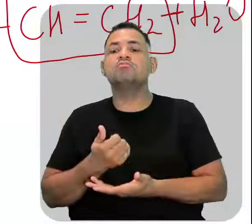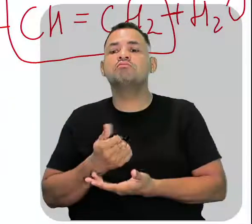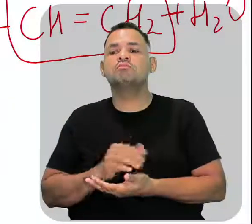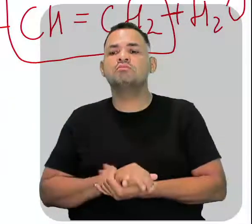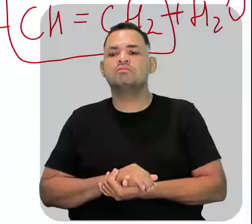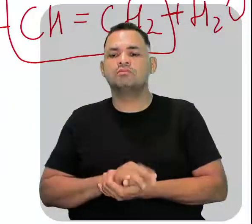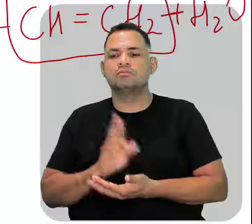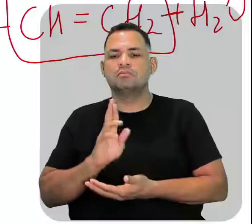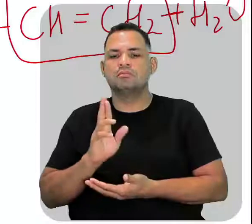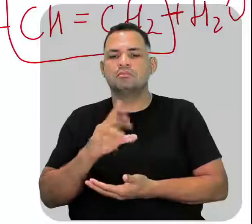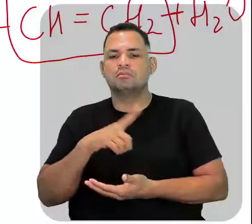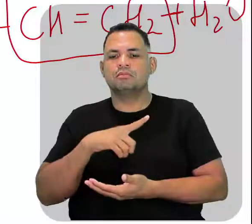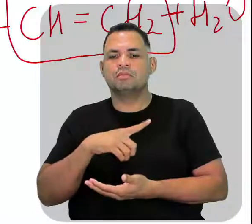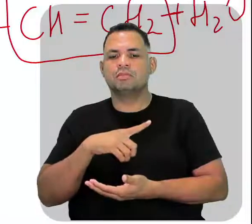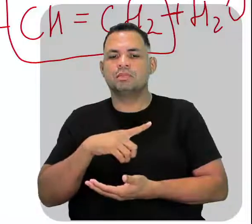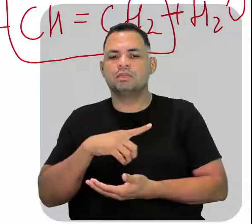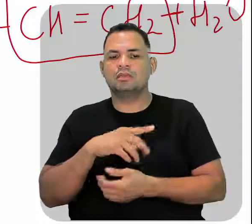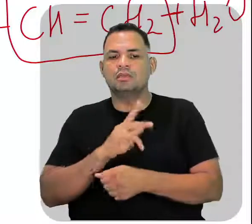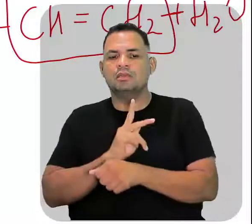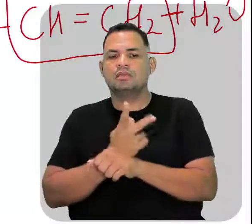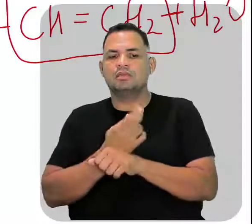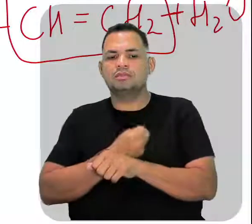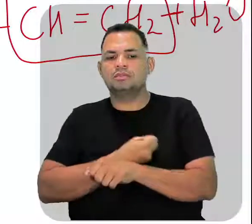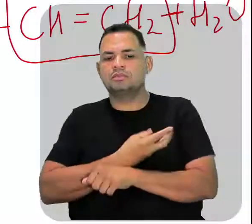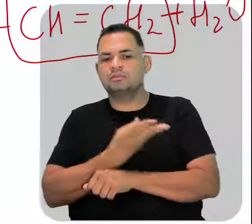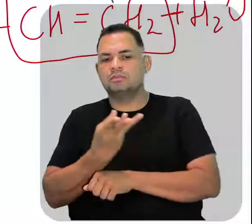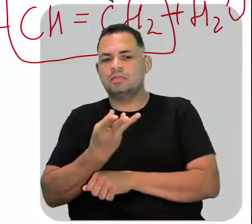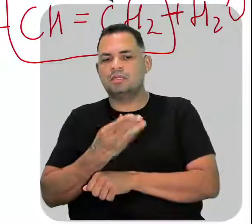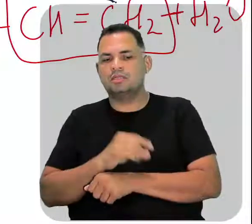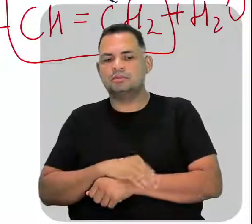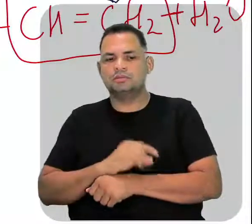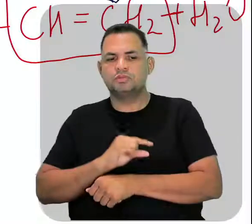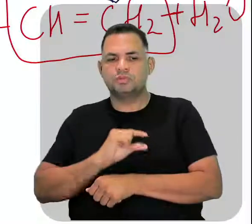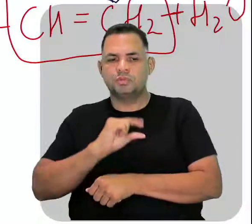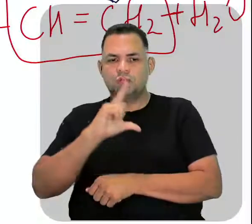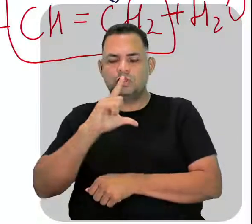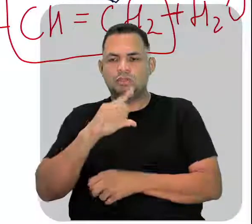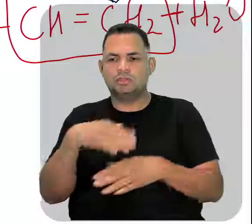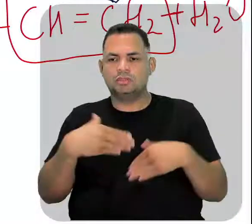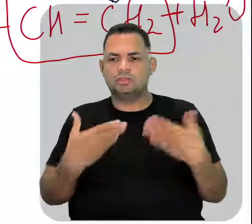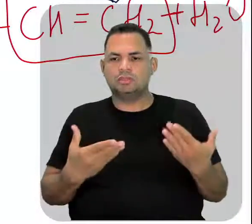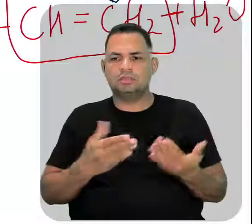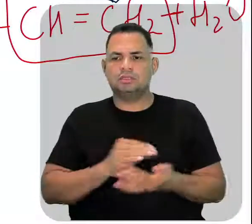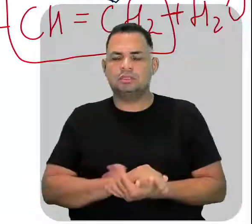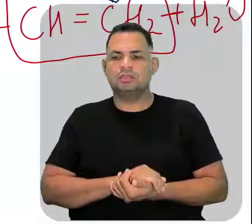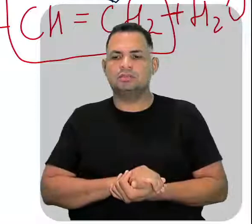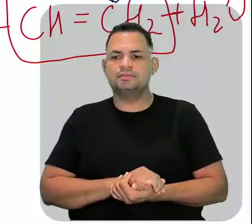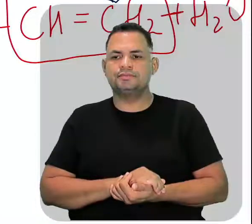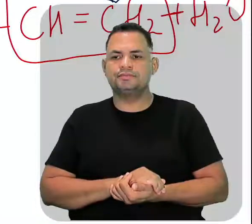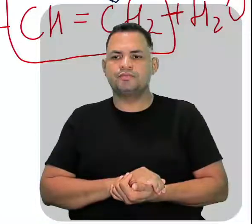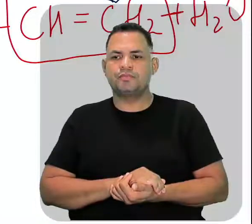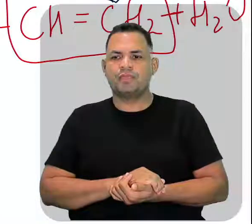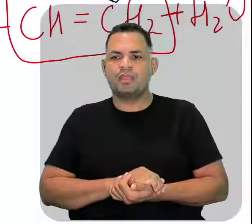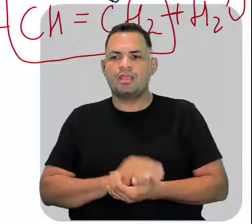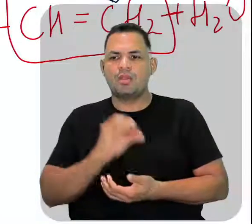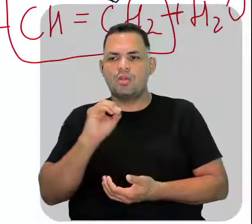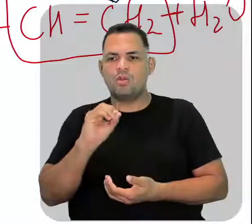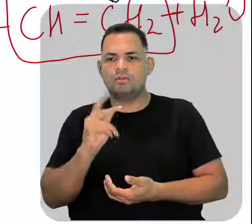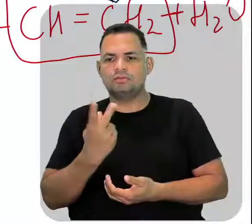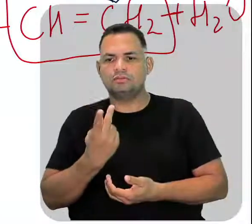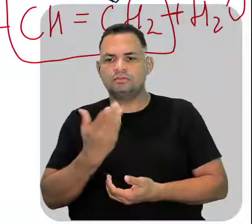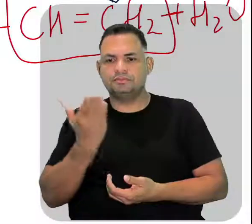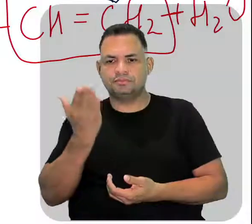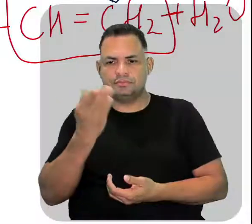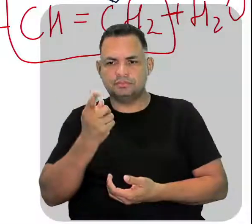mais hidrogênio? É o primeiro, ó. Então, o hidrogênio vai se ligar a esse aqui e a hidroxila vai se